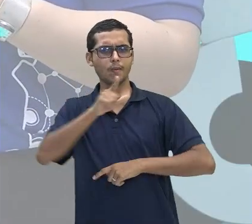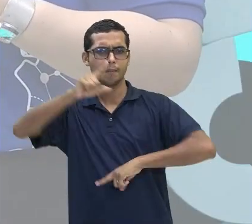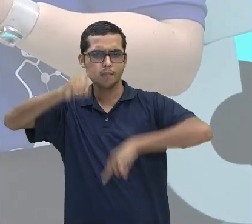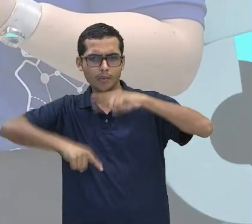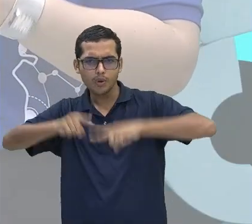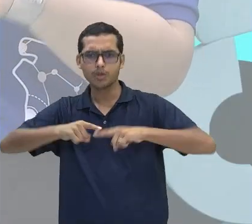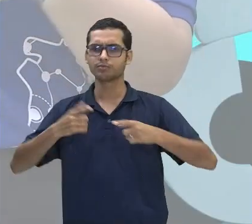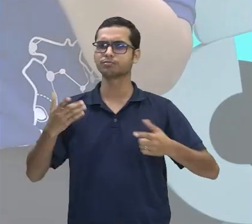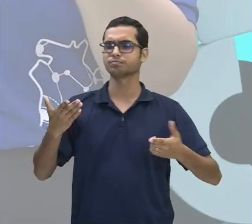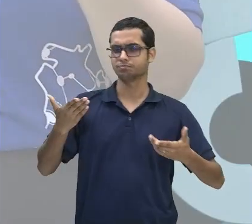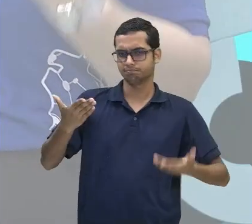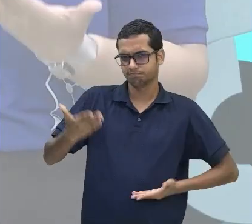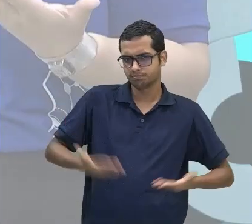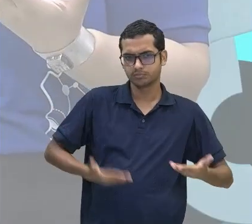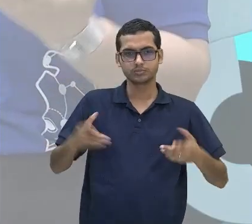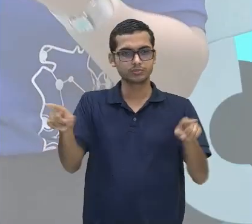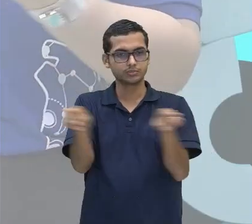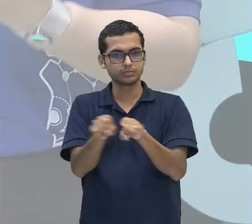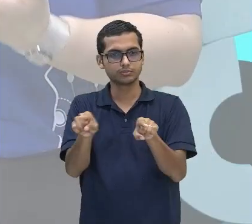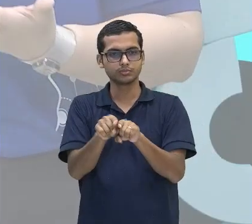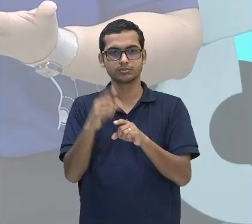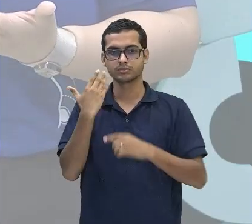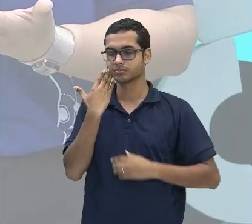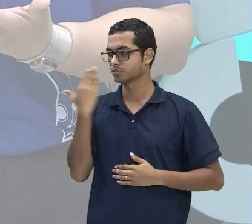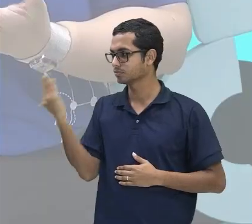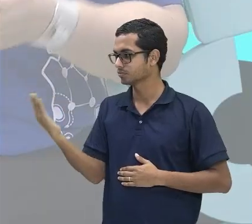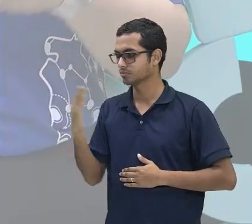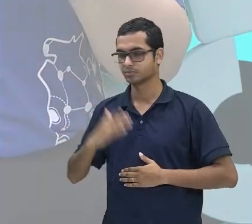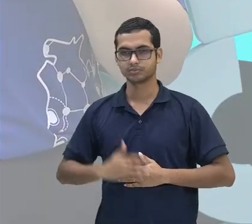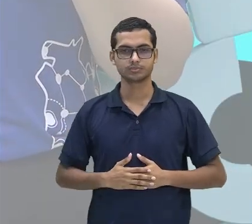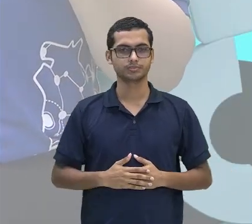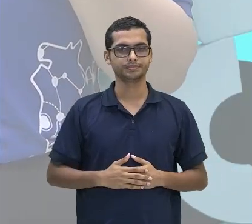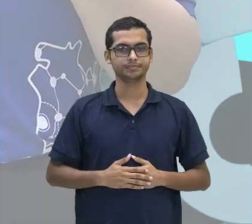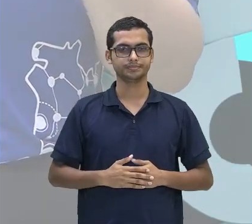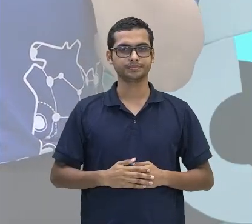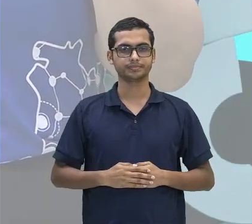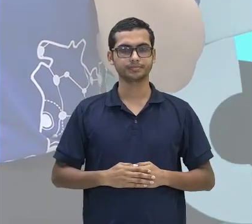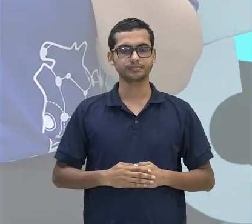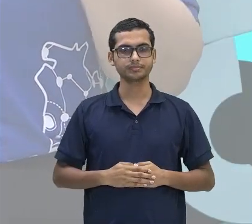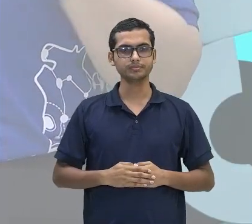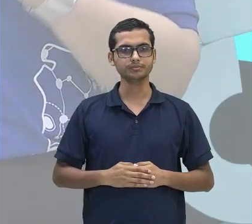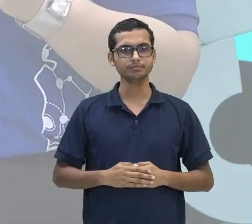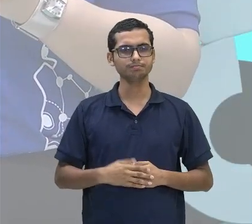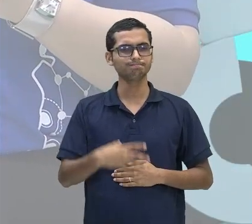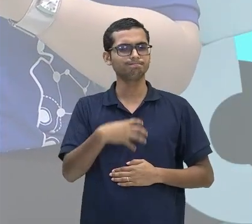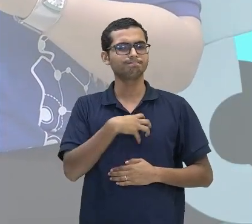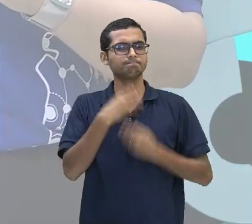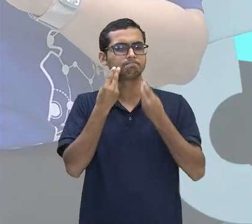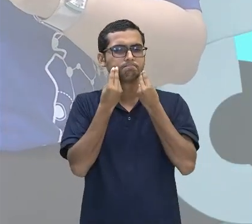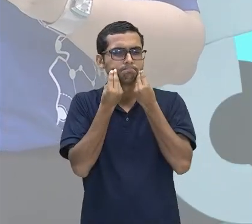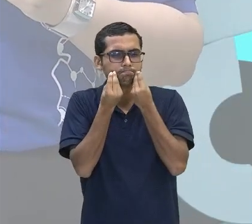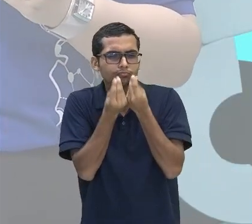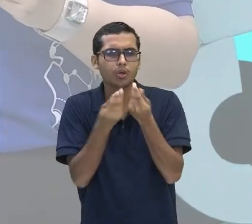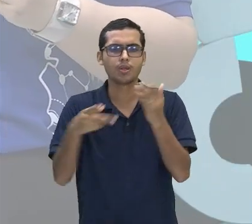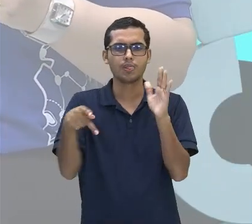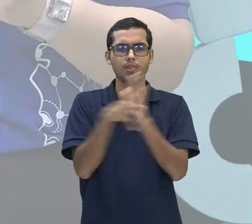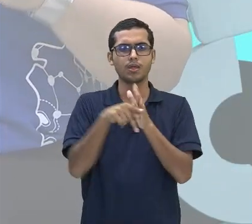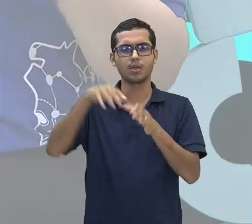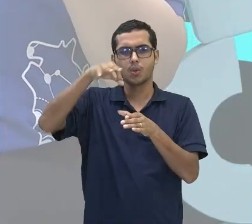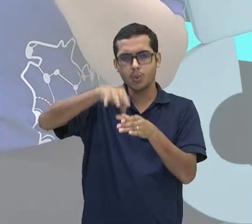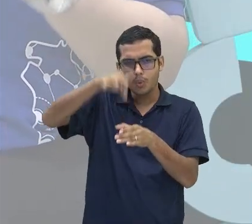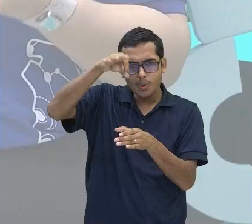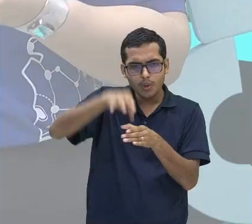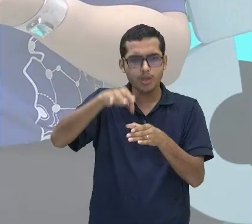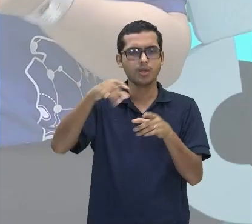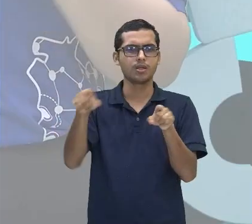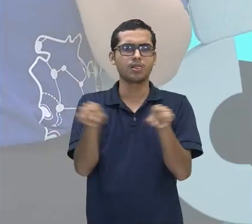diante. Aqui temos o exemplo do chá sereno, e no qual ele diz: sinta o sabor suave da camomila, lavanda e